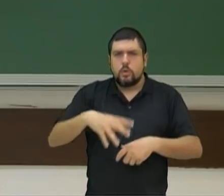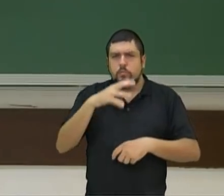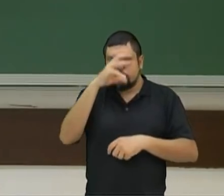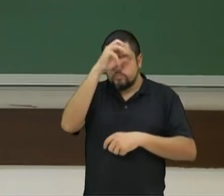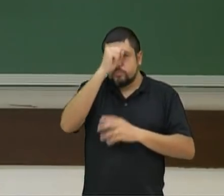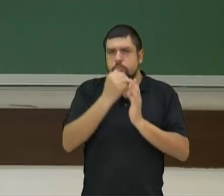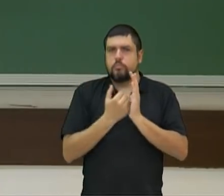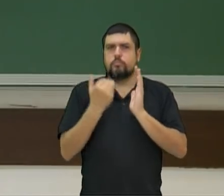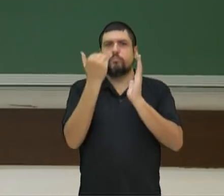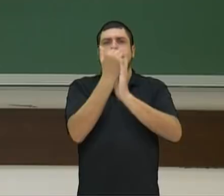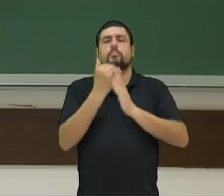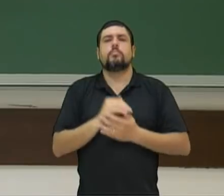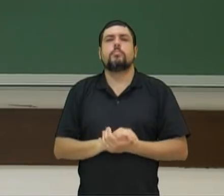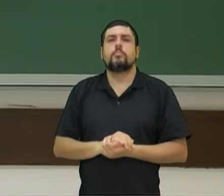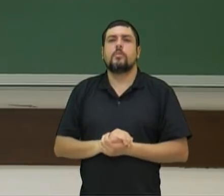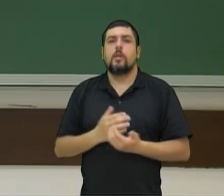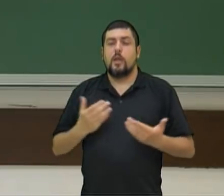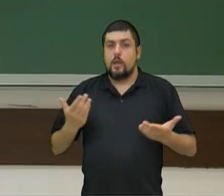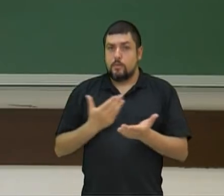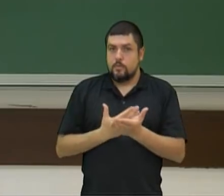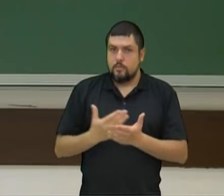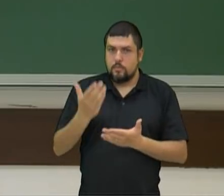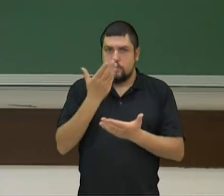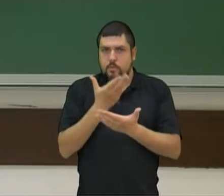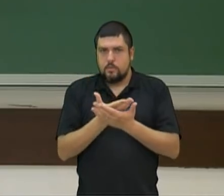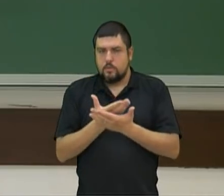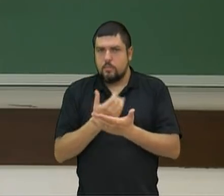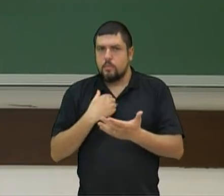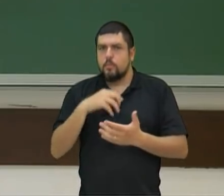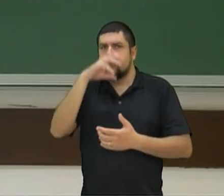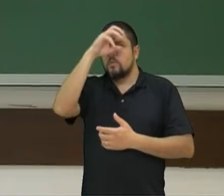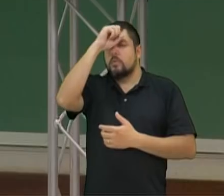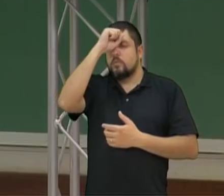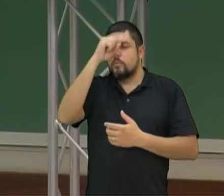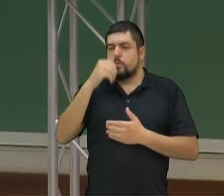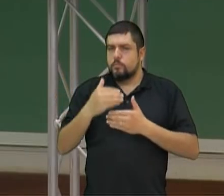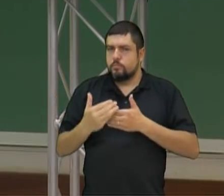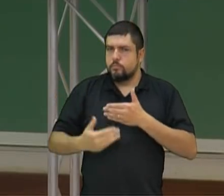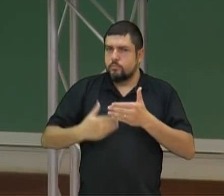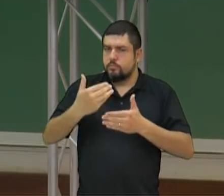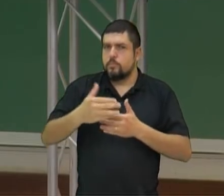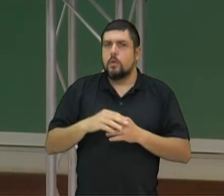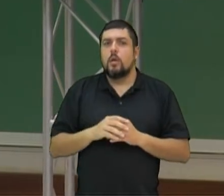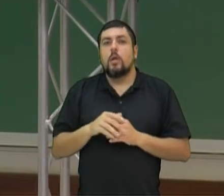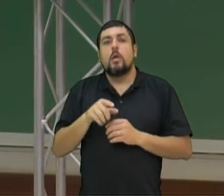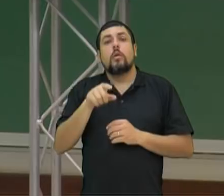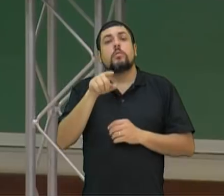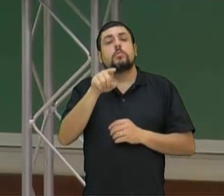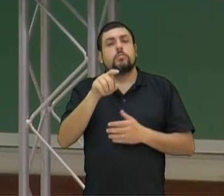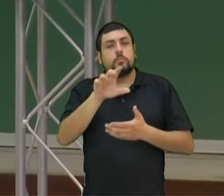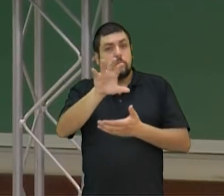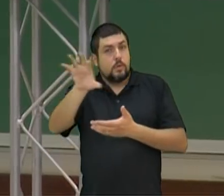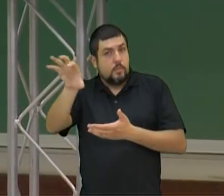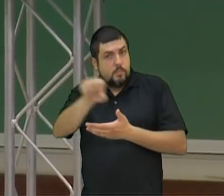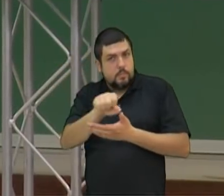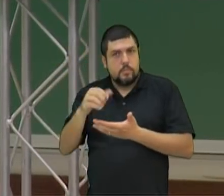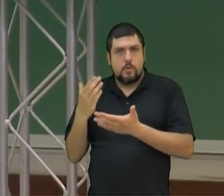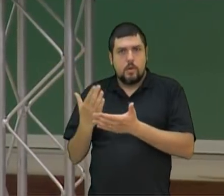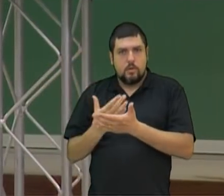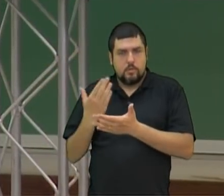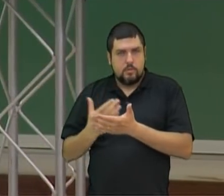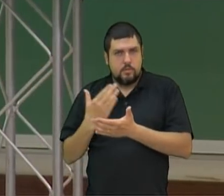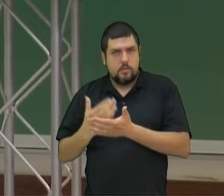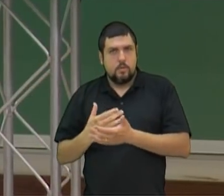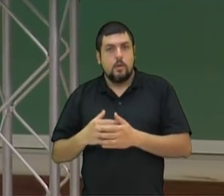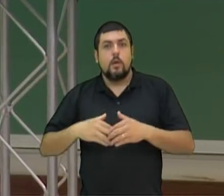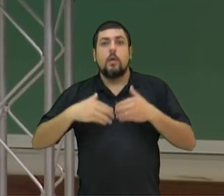fora isso, nós vamos para a nossa aula e nós vamos compreender tudinho. Então, pega o caderno, lembra que a gente sempre começa a nossa